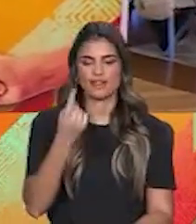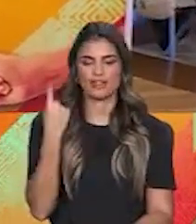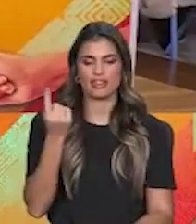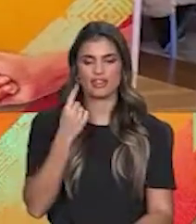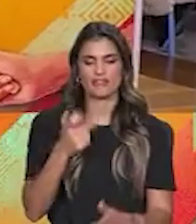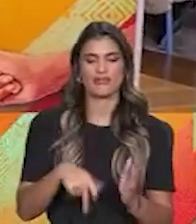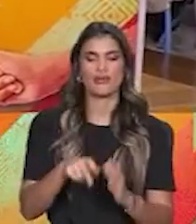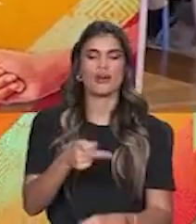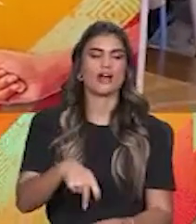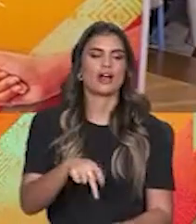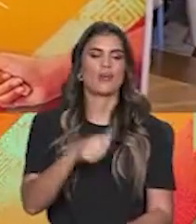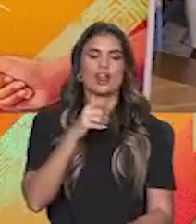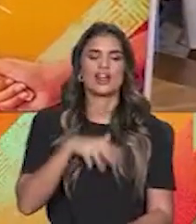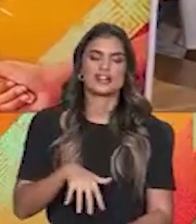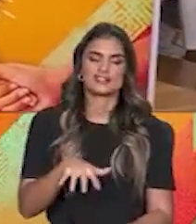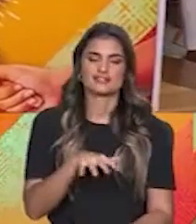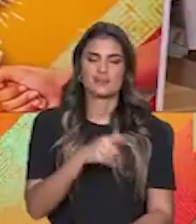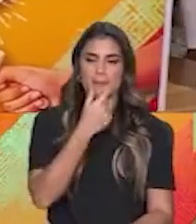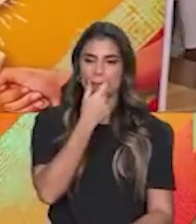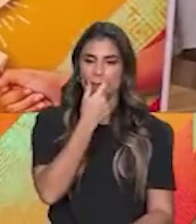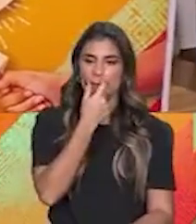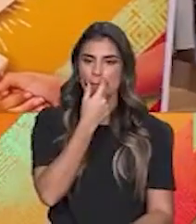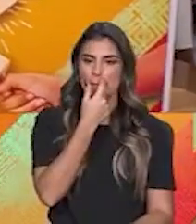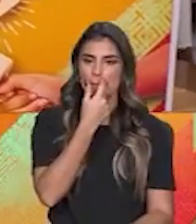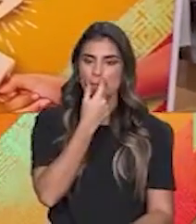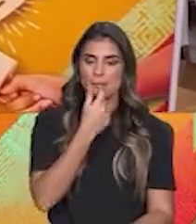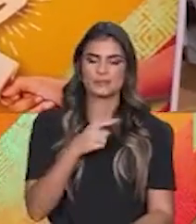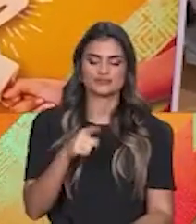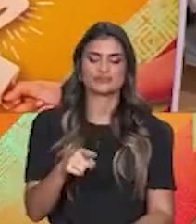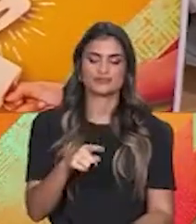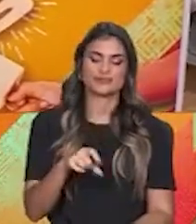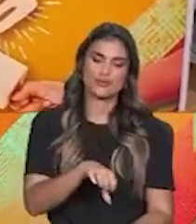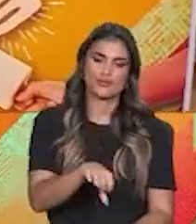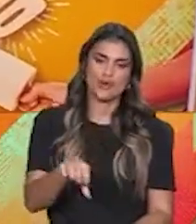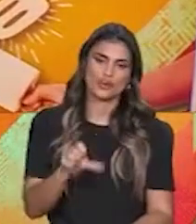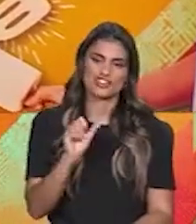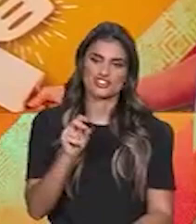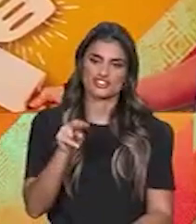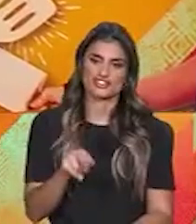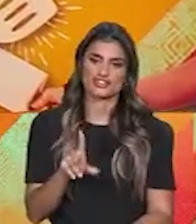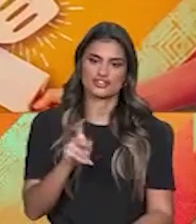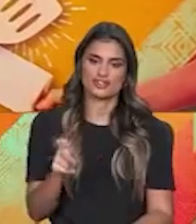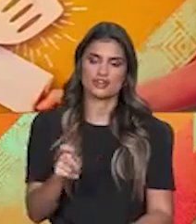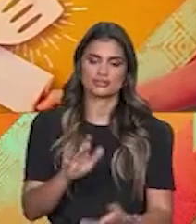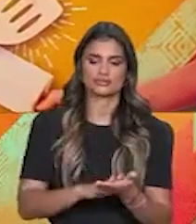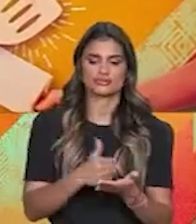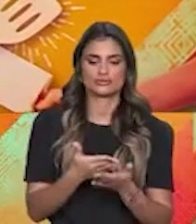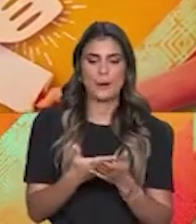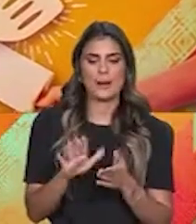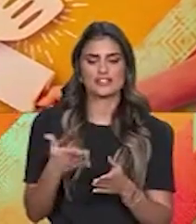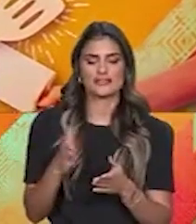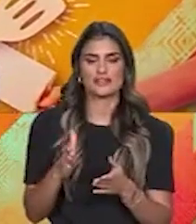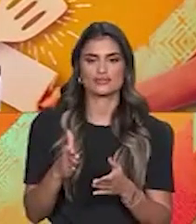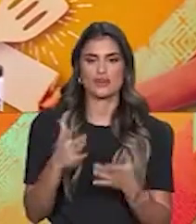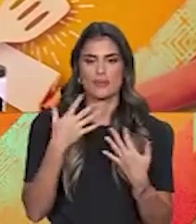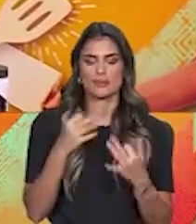vou? Sim. Vai realmente ali na calda de ginja, vai ser embebido, depois vai ser frito normalmente, como as outras rabanadas.